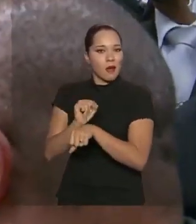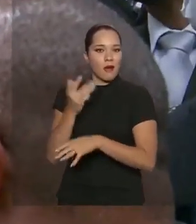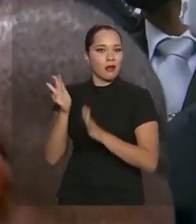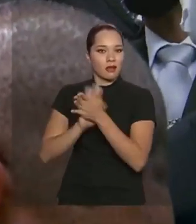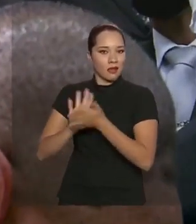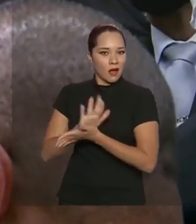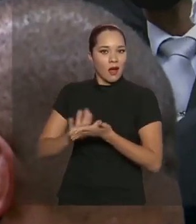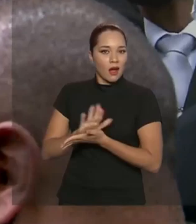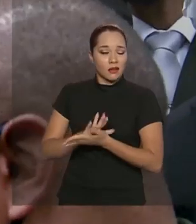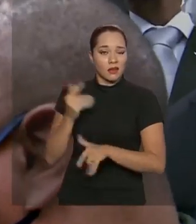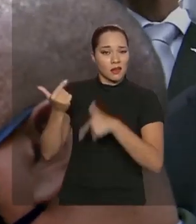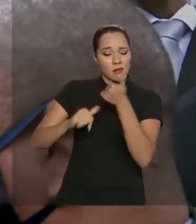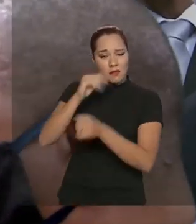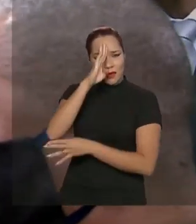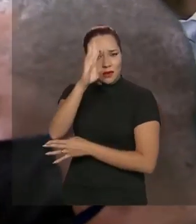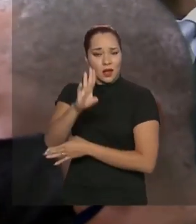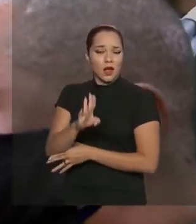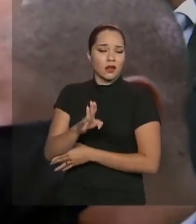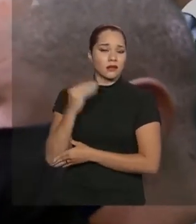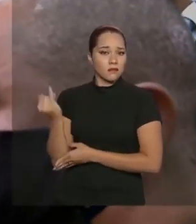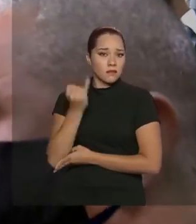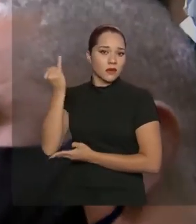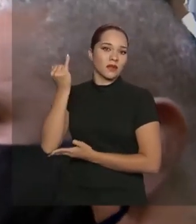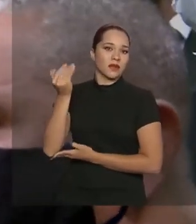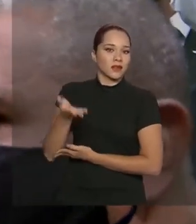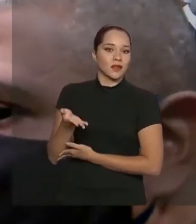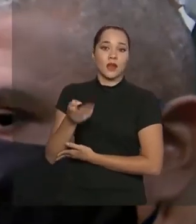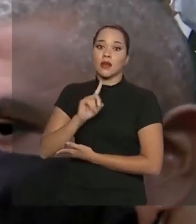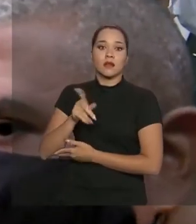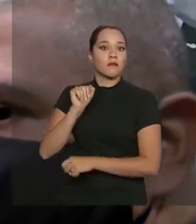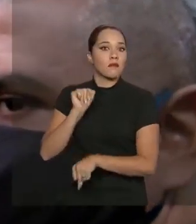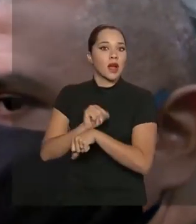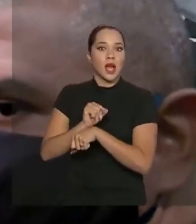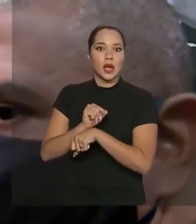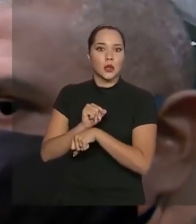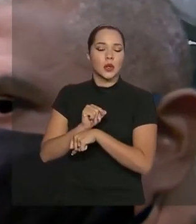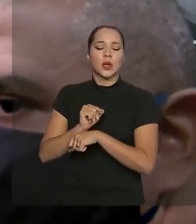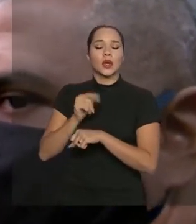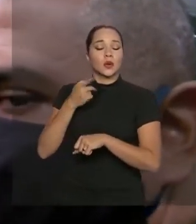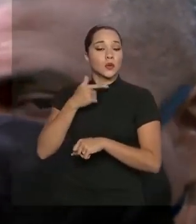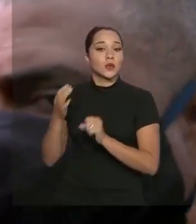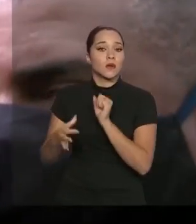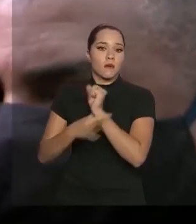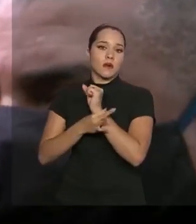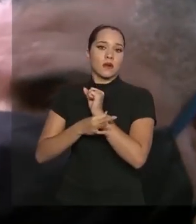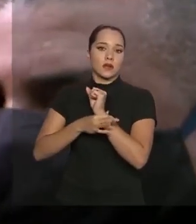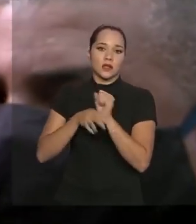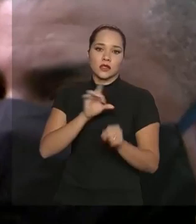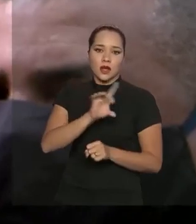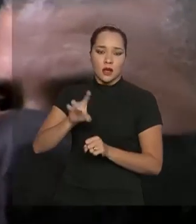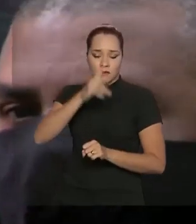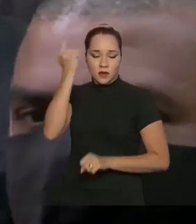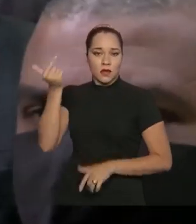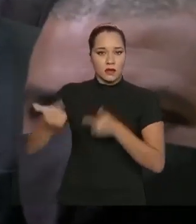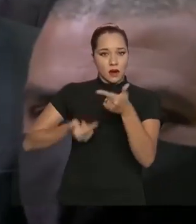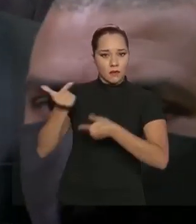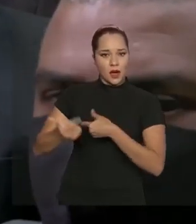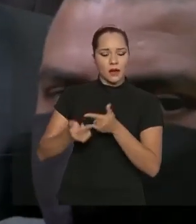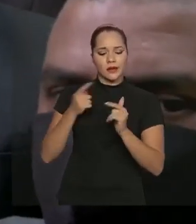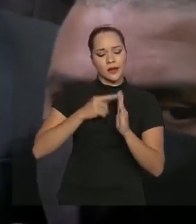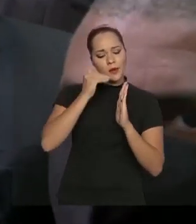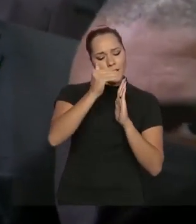país. Atividades prioritárias, essenciais. E não pararam com total segurança dos colaboradores, através de